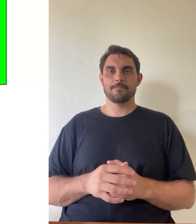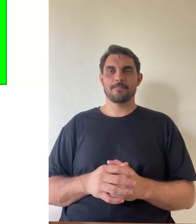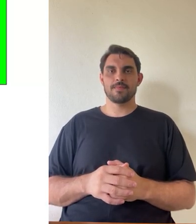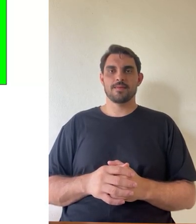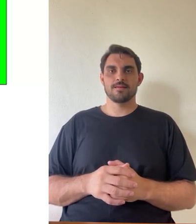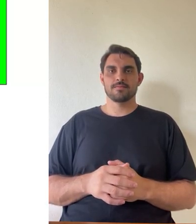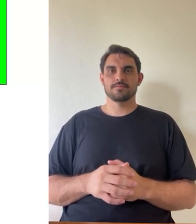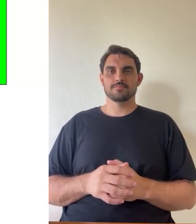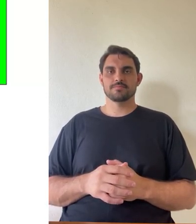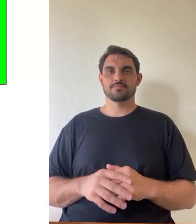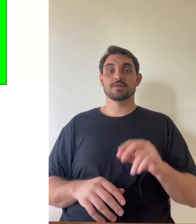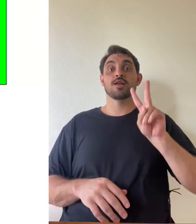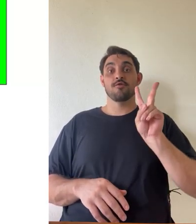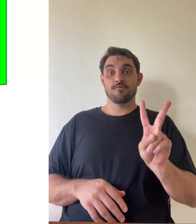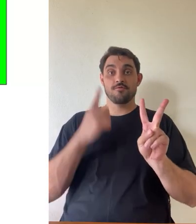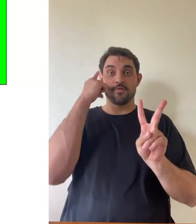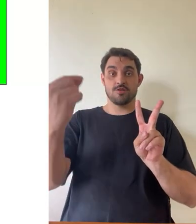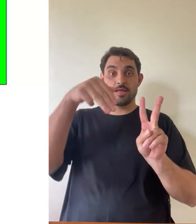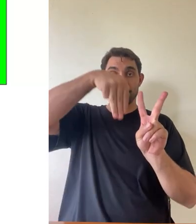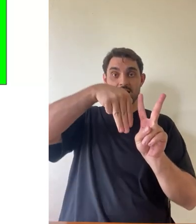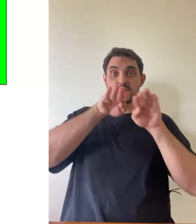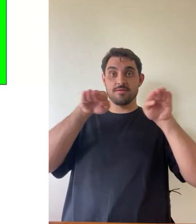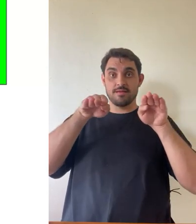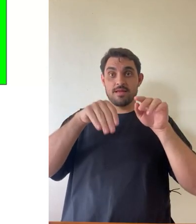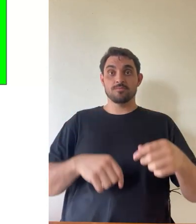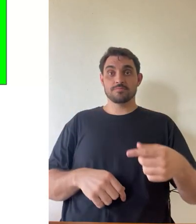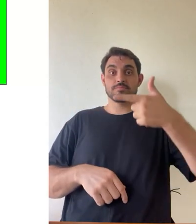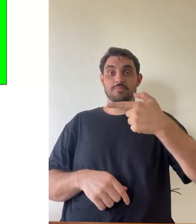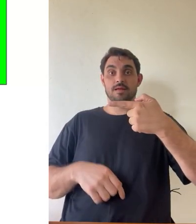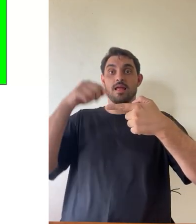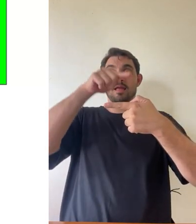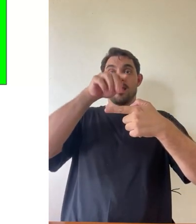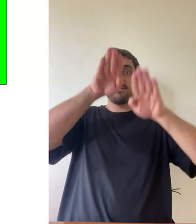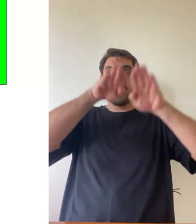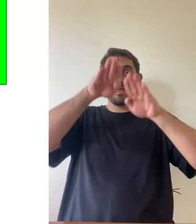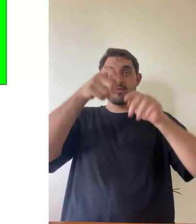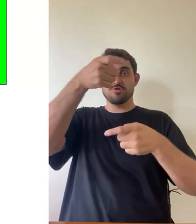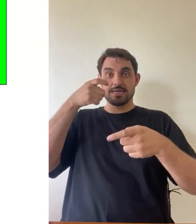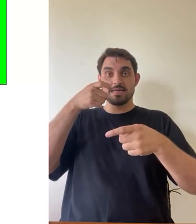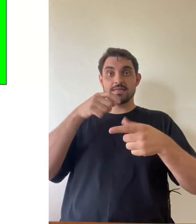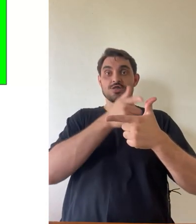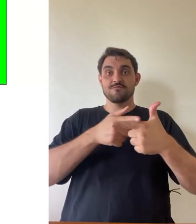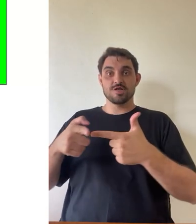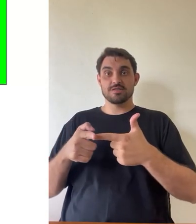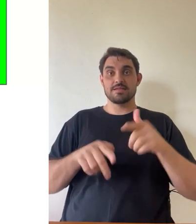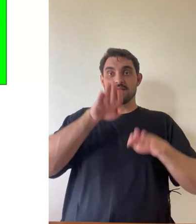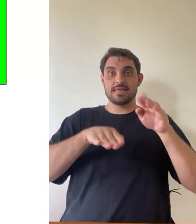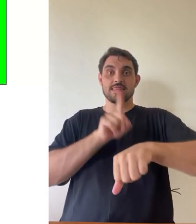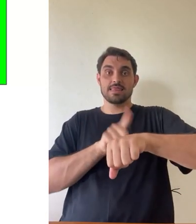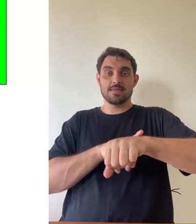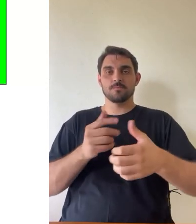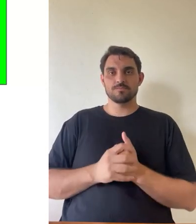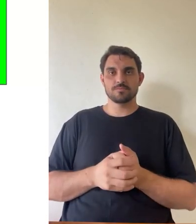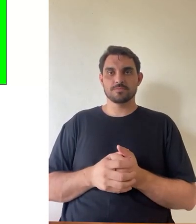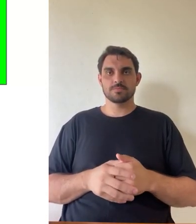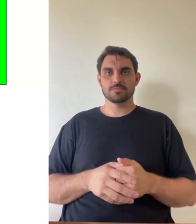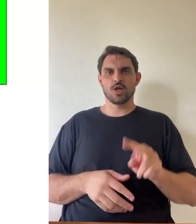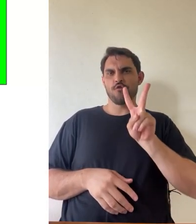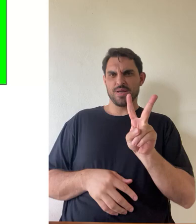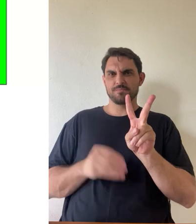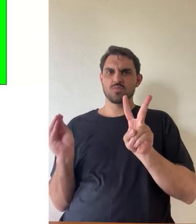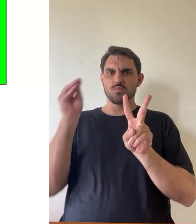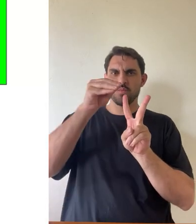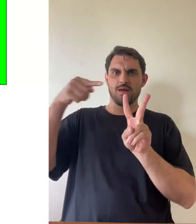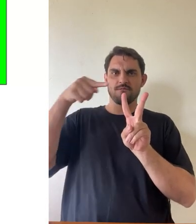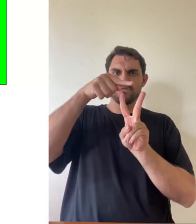Ok. Velocidade média, variação da posição em relação ao tempo. Quando nós tratarmos de vetores, nós vamos